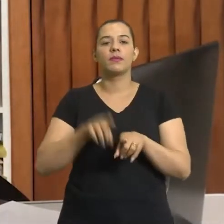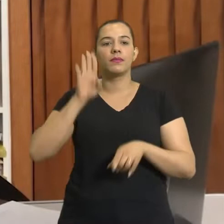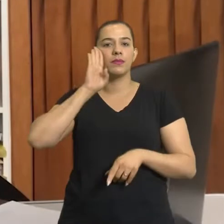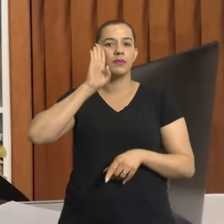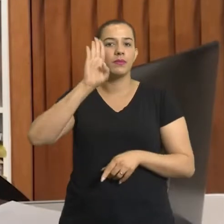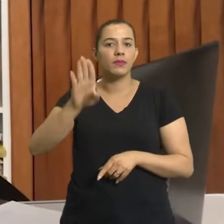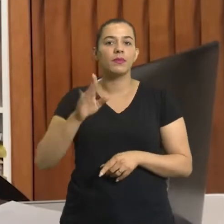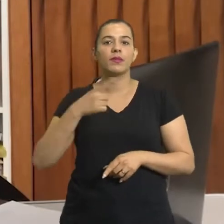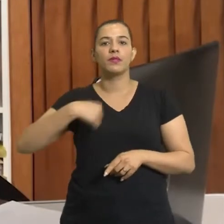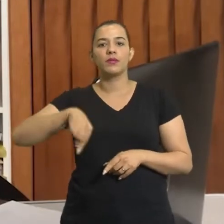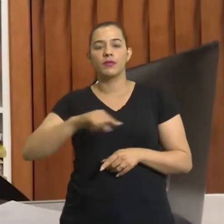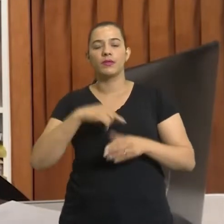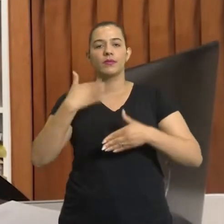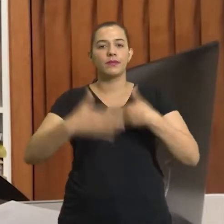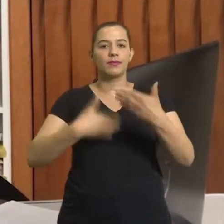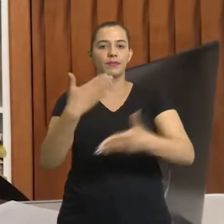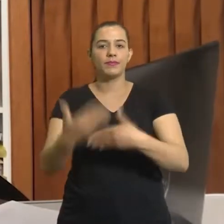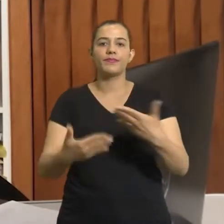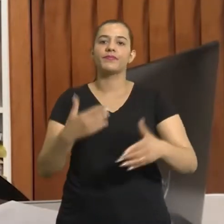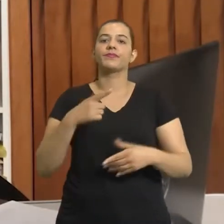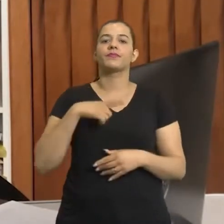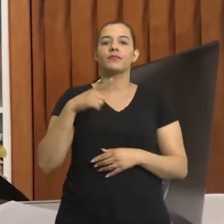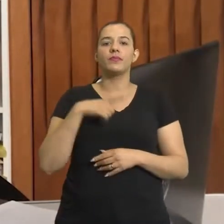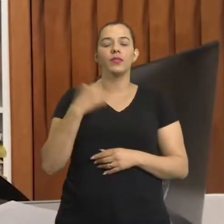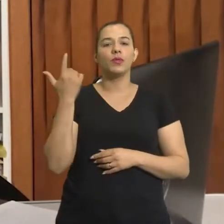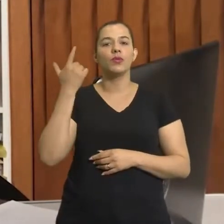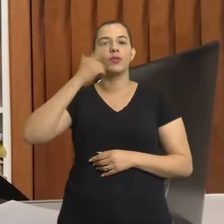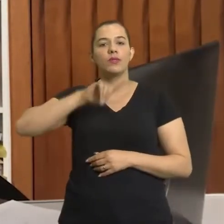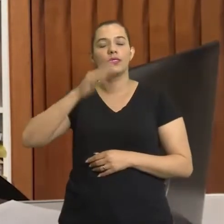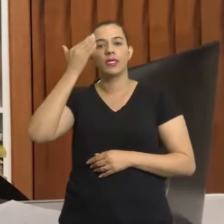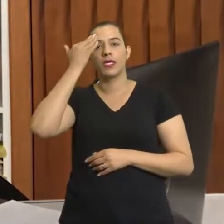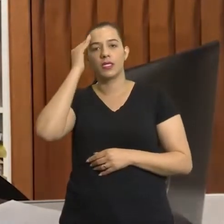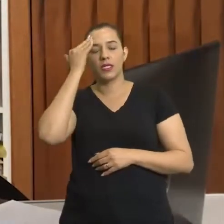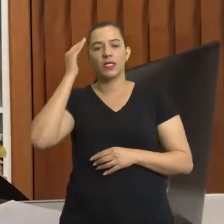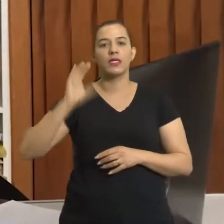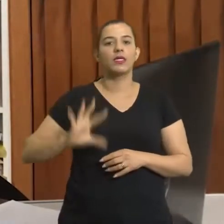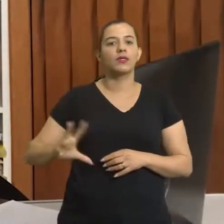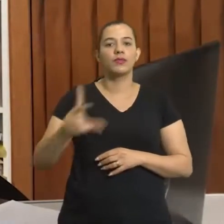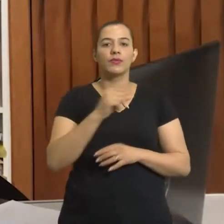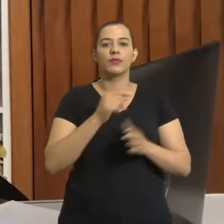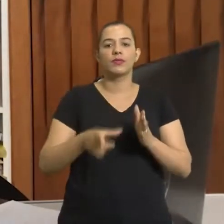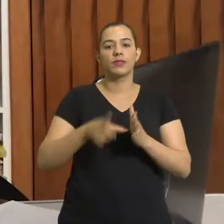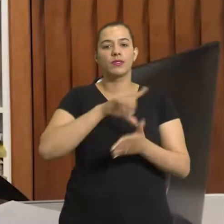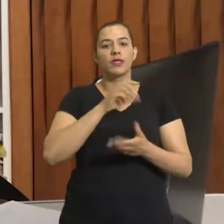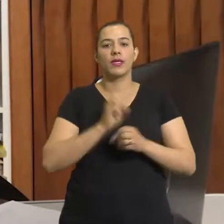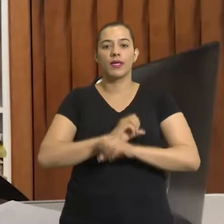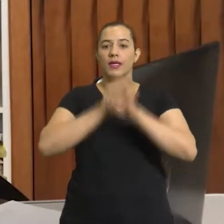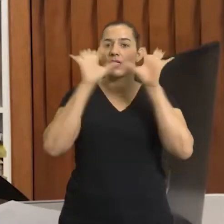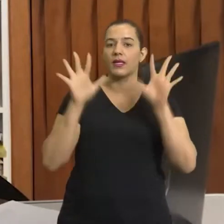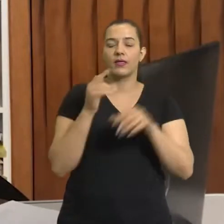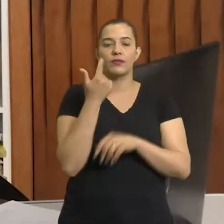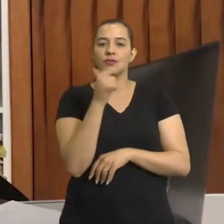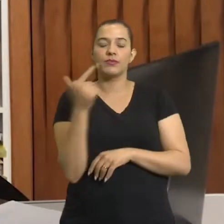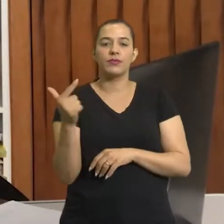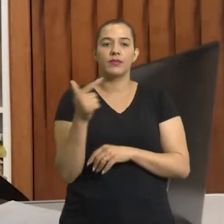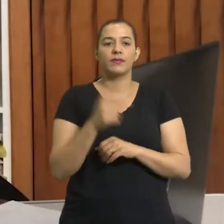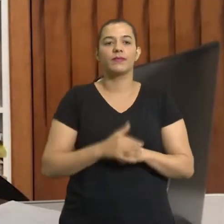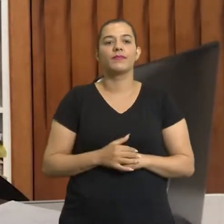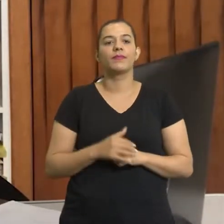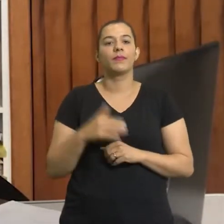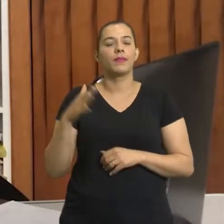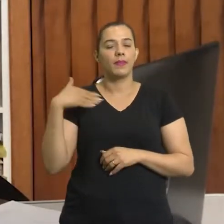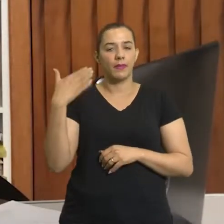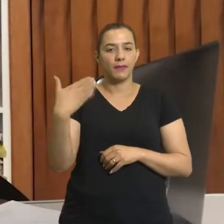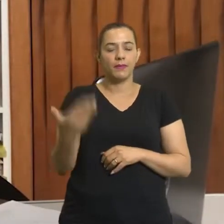vai depreender, né? A gente vai conseguir compreender aquilo que não está explícito no texto. Nós vamos ver um pouco mais para